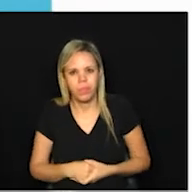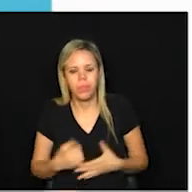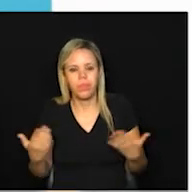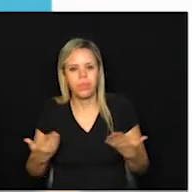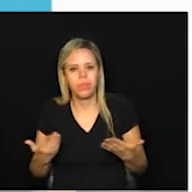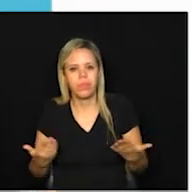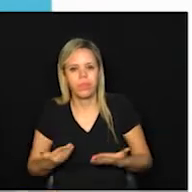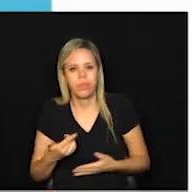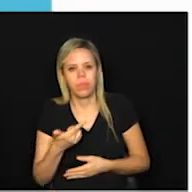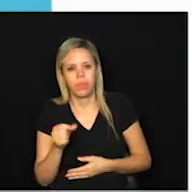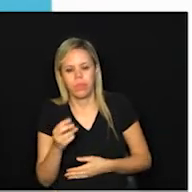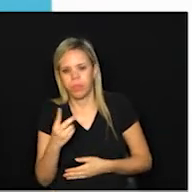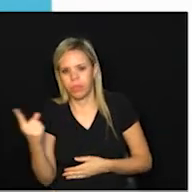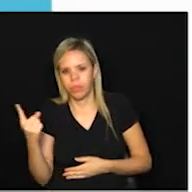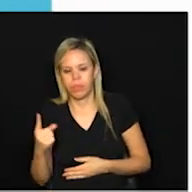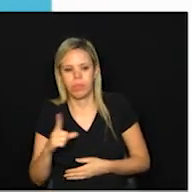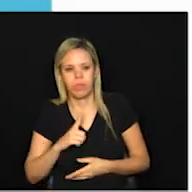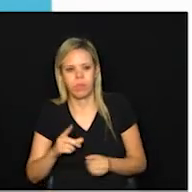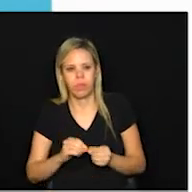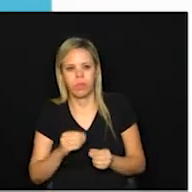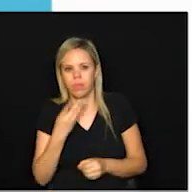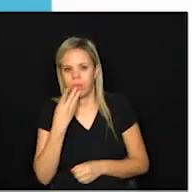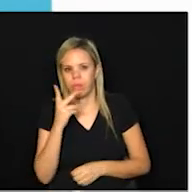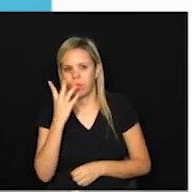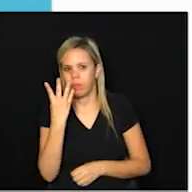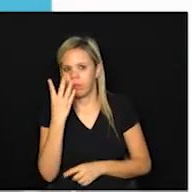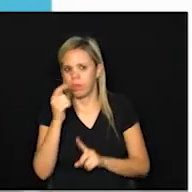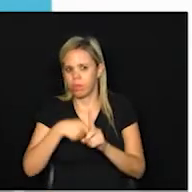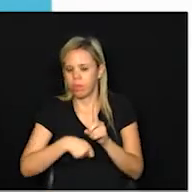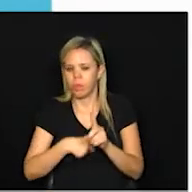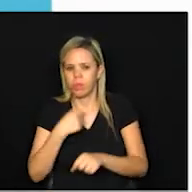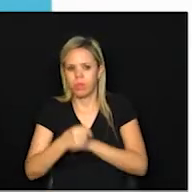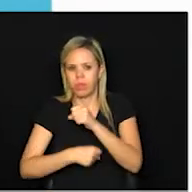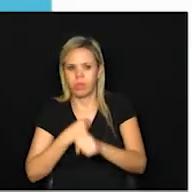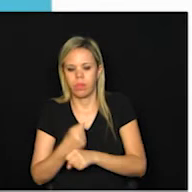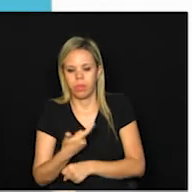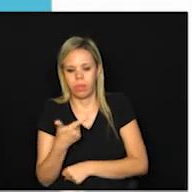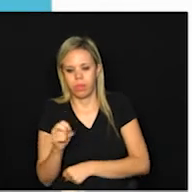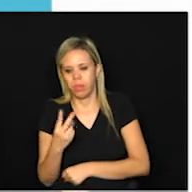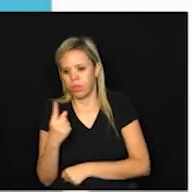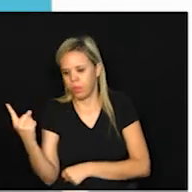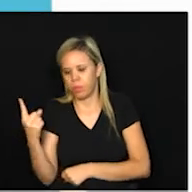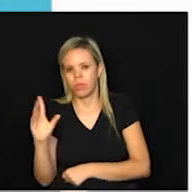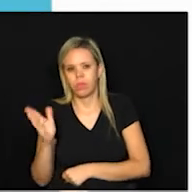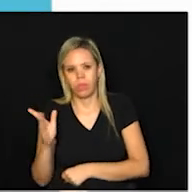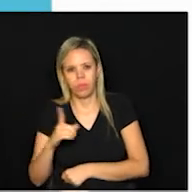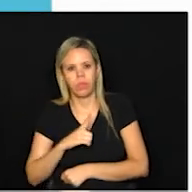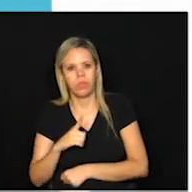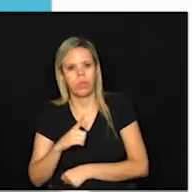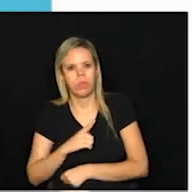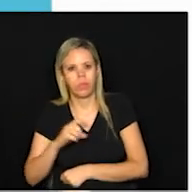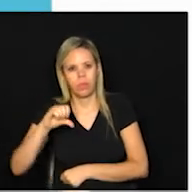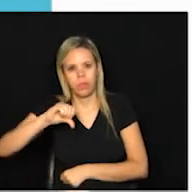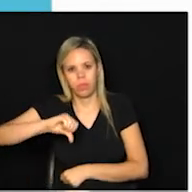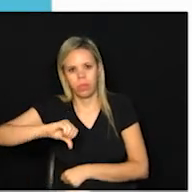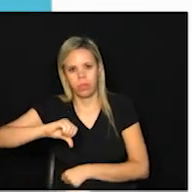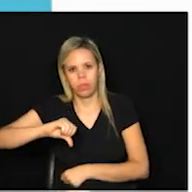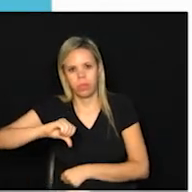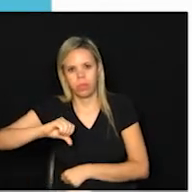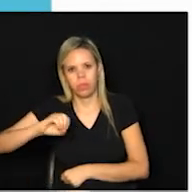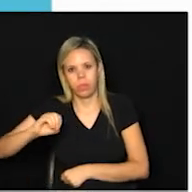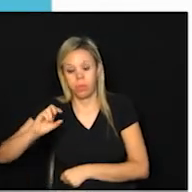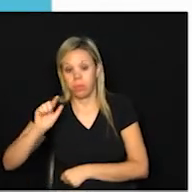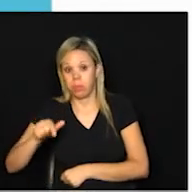agora, 2021, nós estamos falando de 4 meses do ano de 2021, nós já temos 90